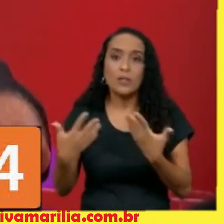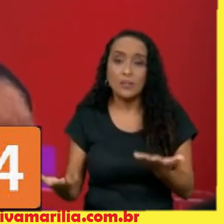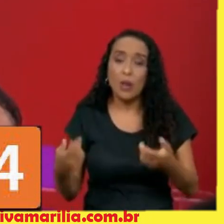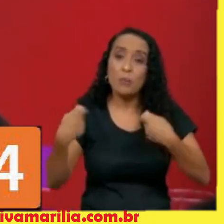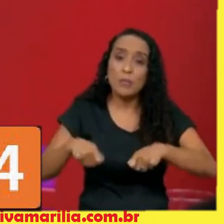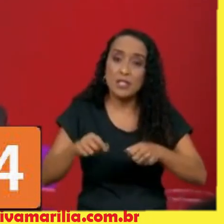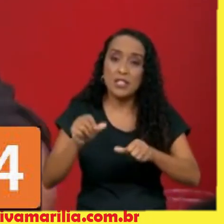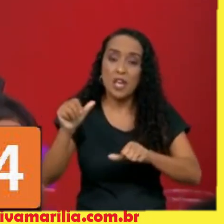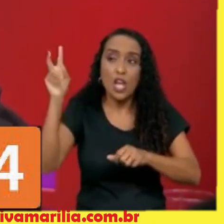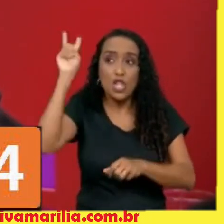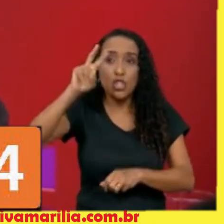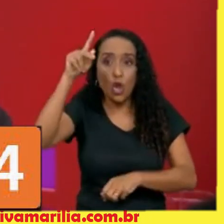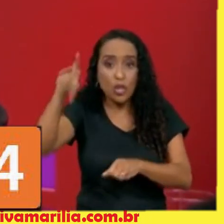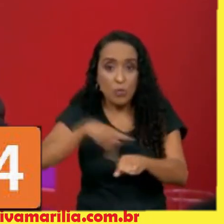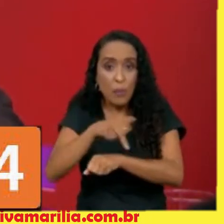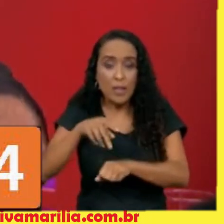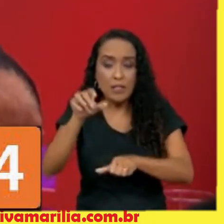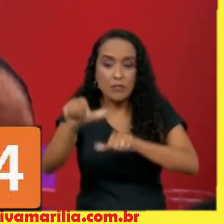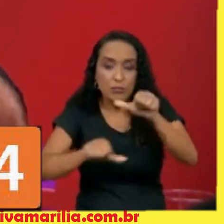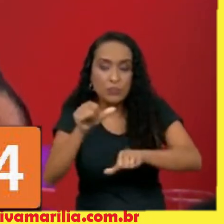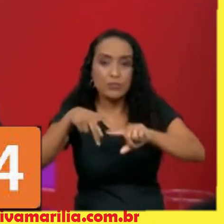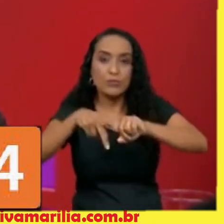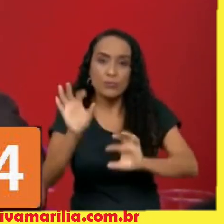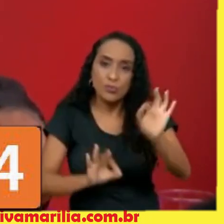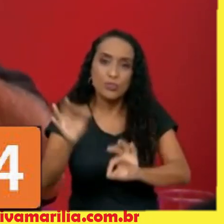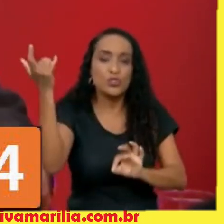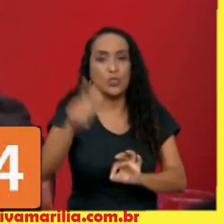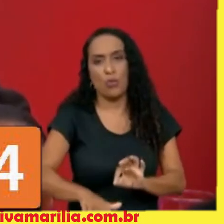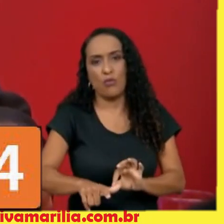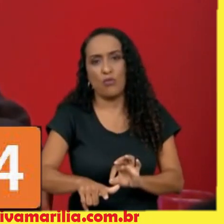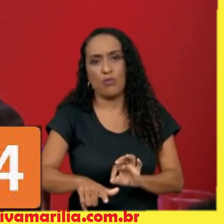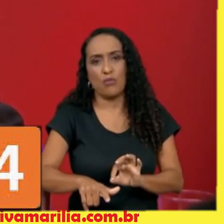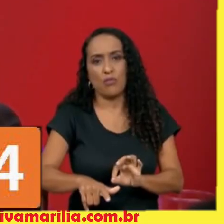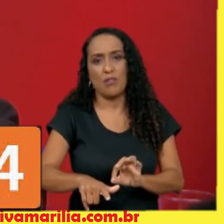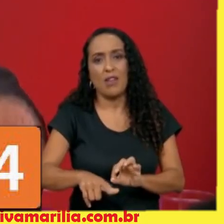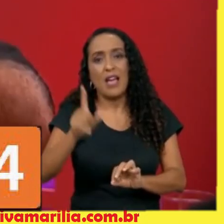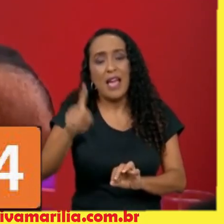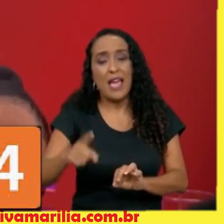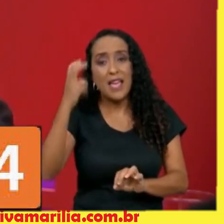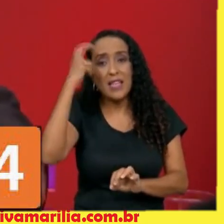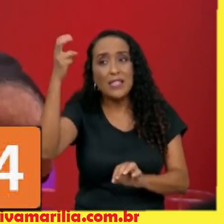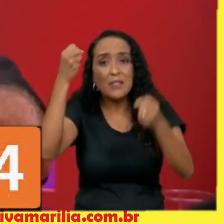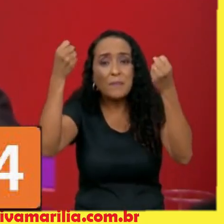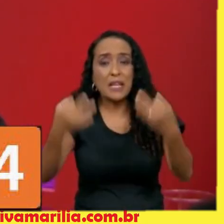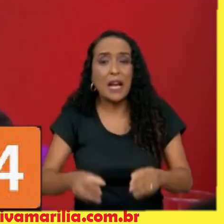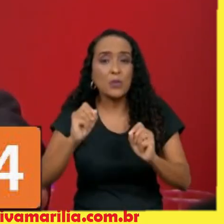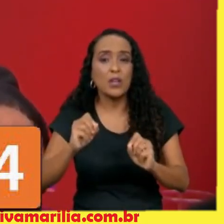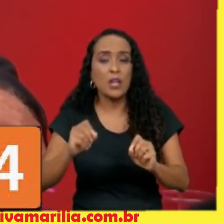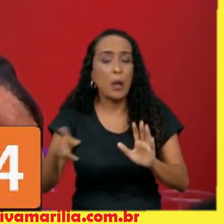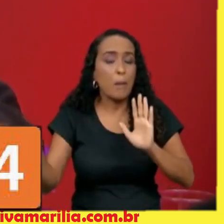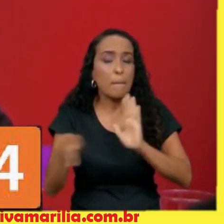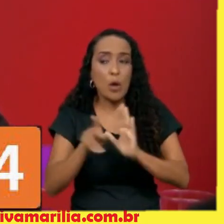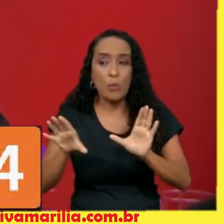tem que mostrar como esse país efetivamente é. Esse país é explicado por intelectuais de uma forma mentirosa, elitista,